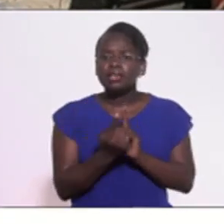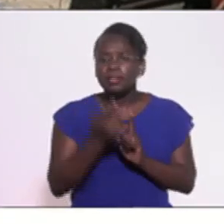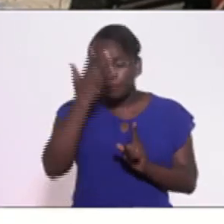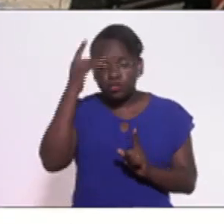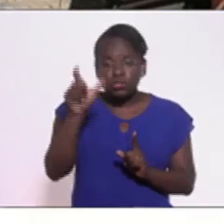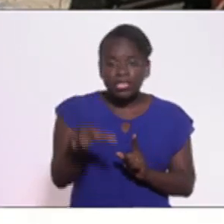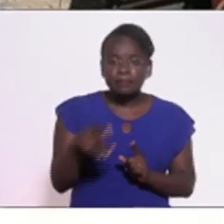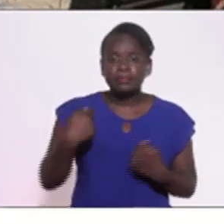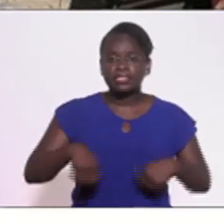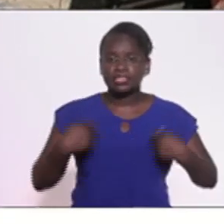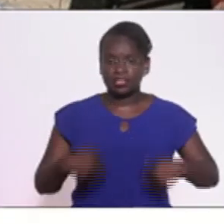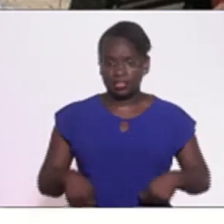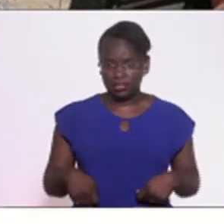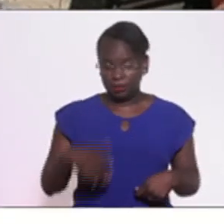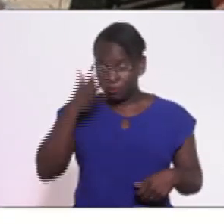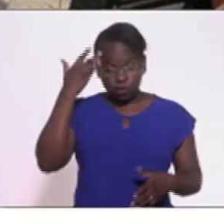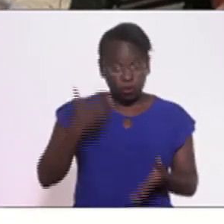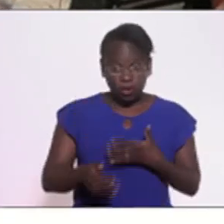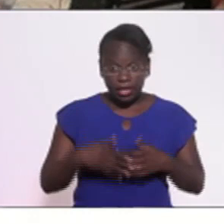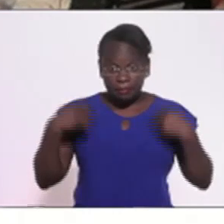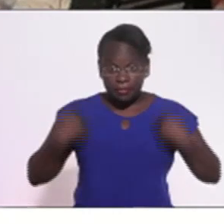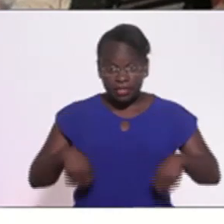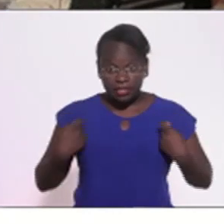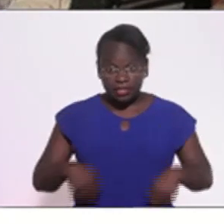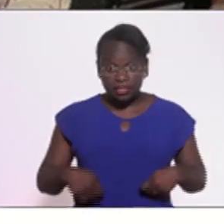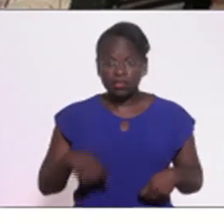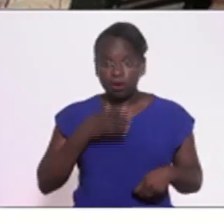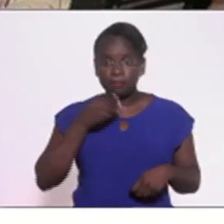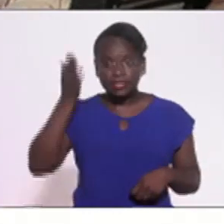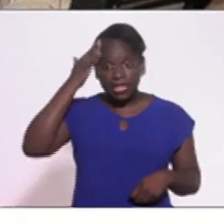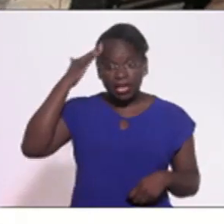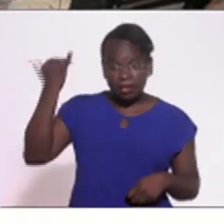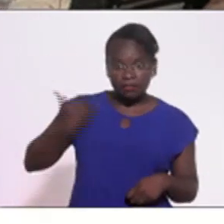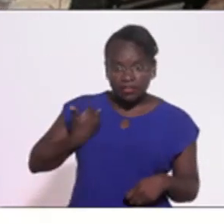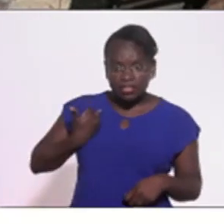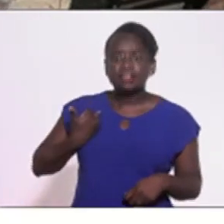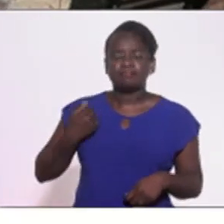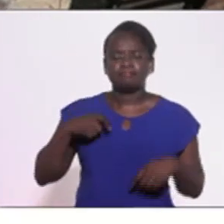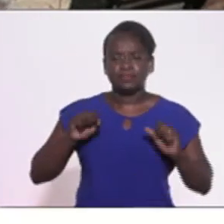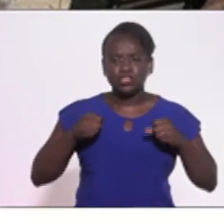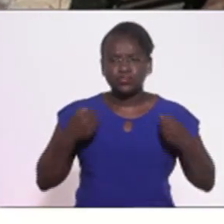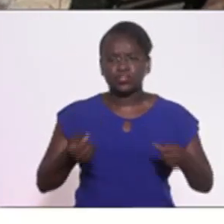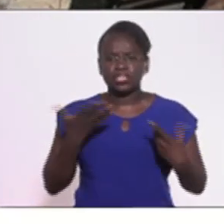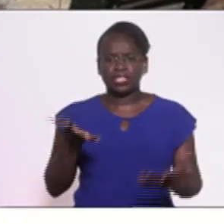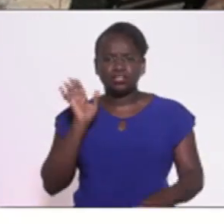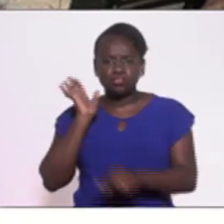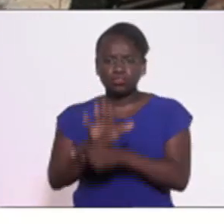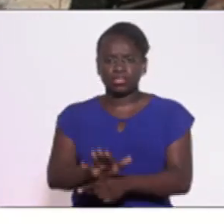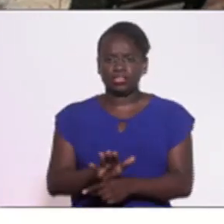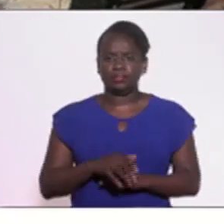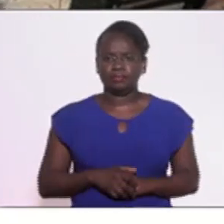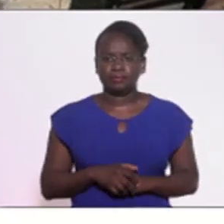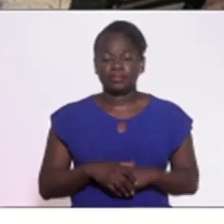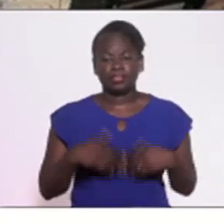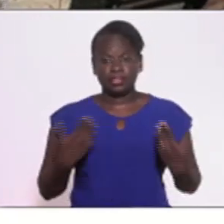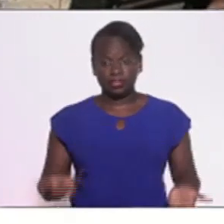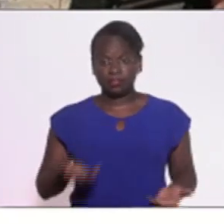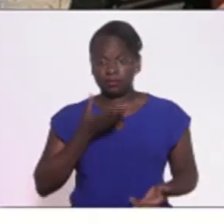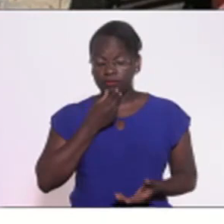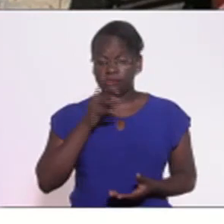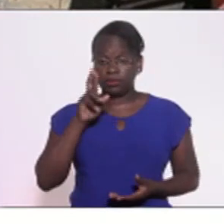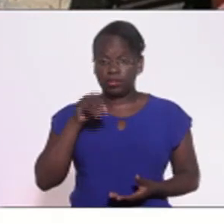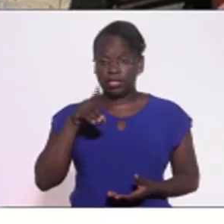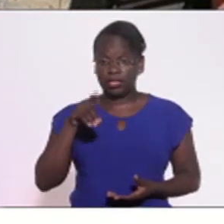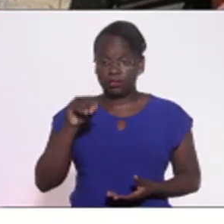precisa. E quando alguém precisa e o Ronaldo toma conhecimento, ele sempre procura ajudar de alguma forma. Então, Ronaldo, eu quero